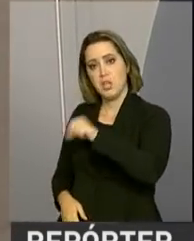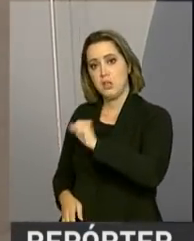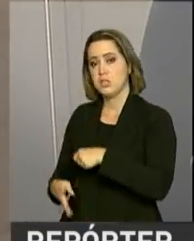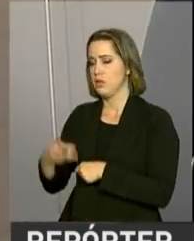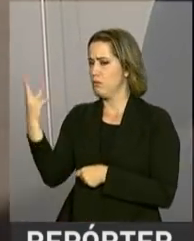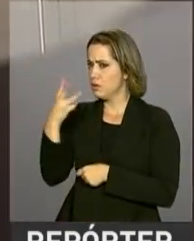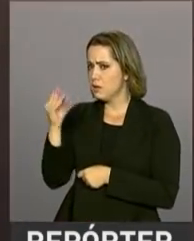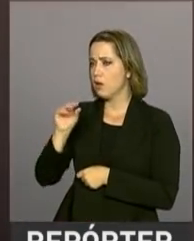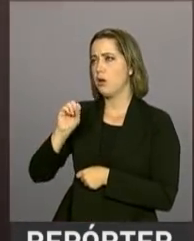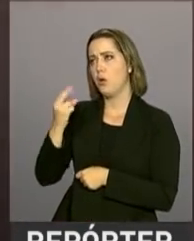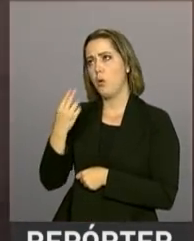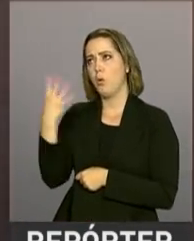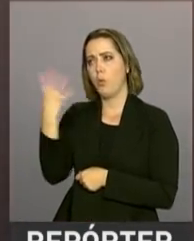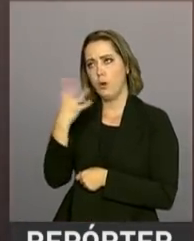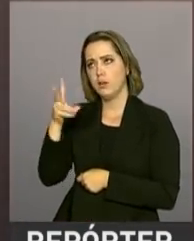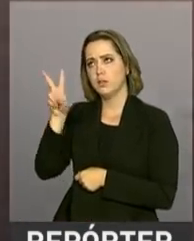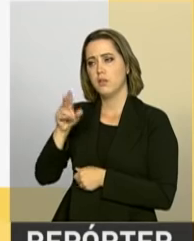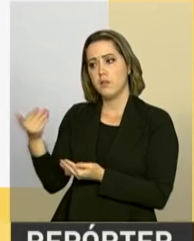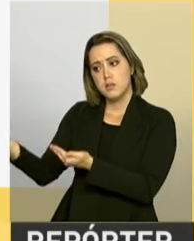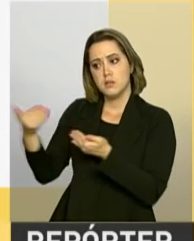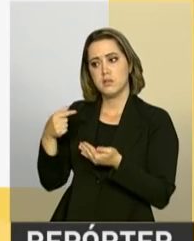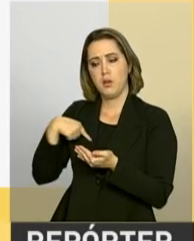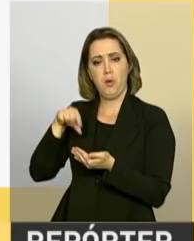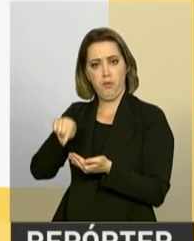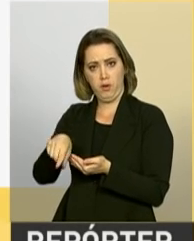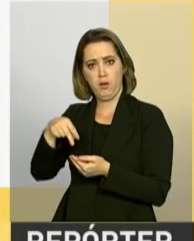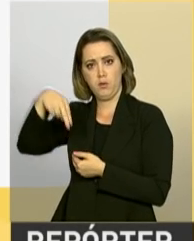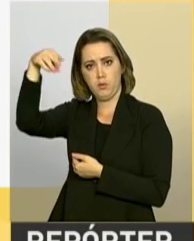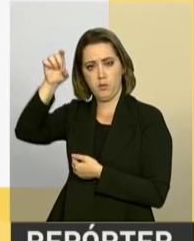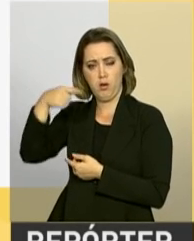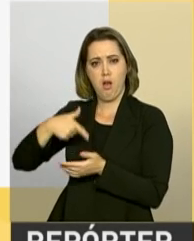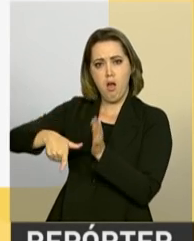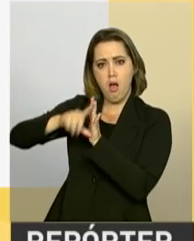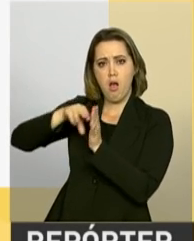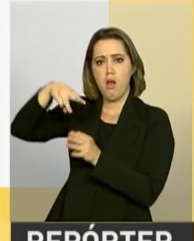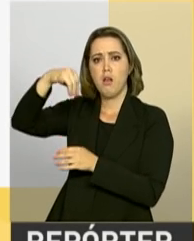quarta vez que eu venho. Na outra vez eu trouxe para Maceió